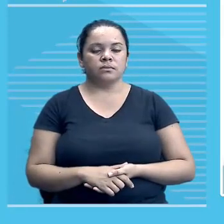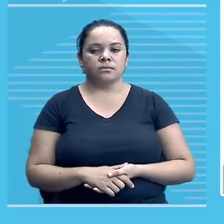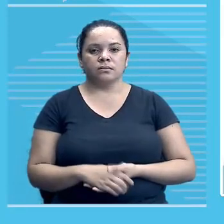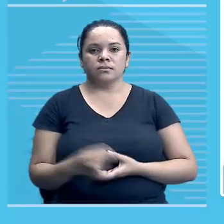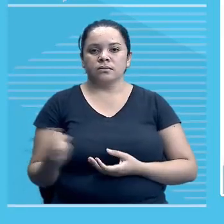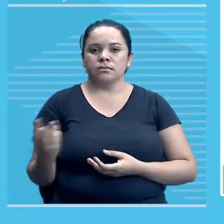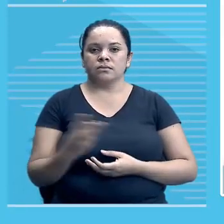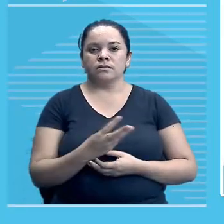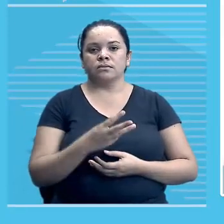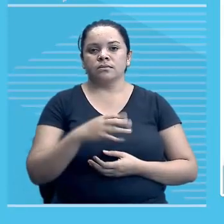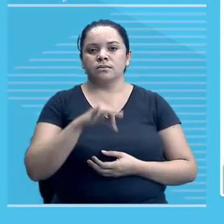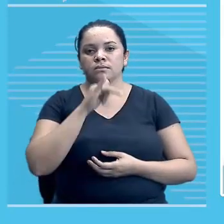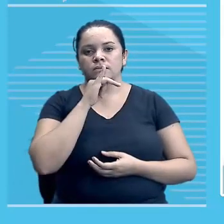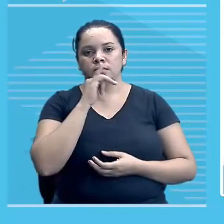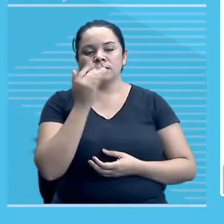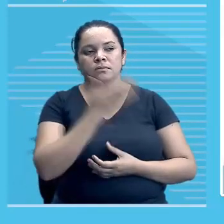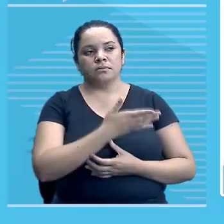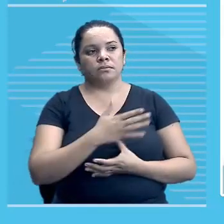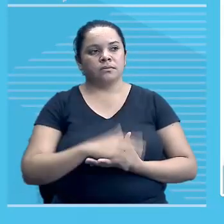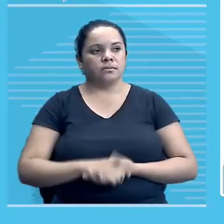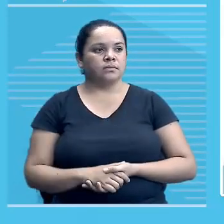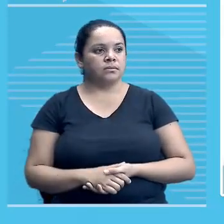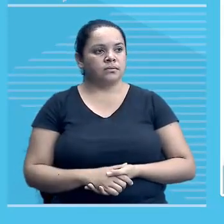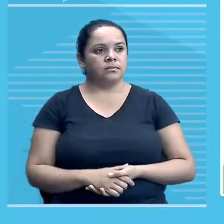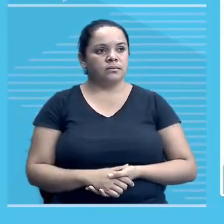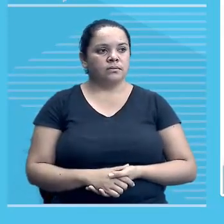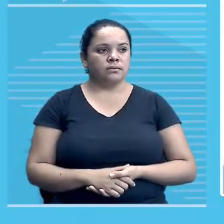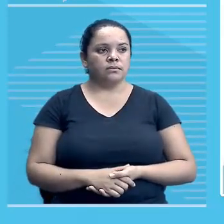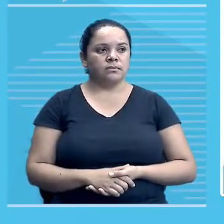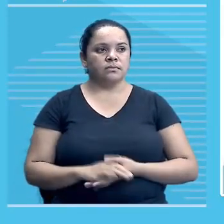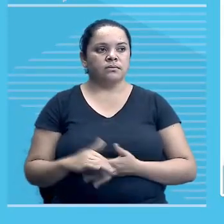aí. Beleza?